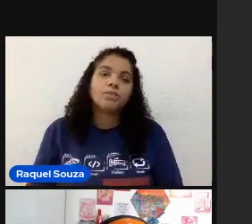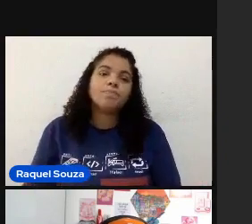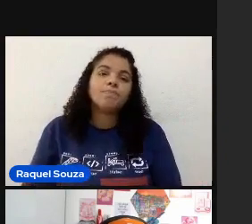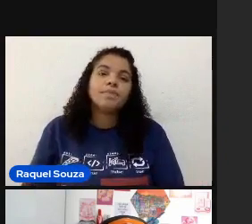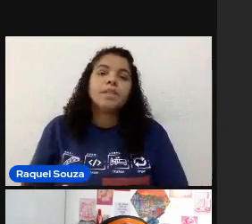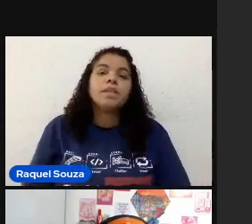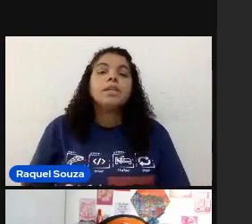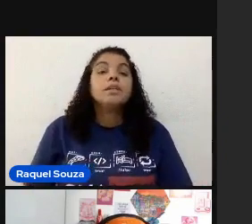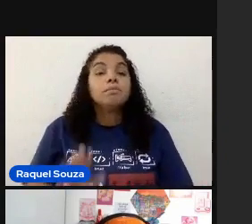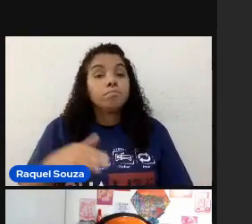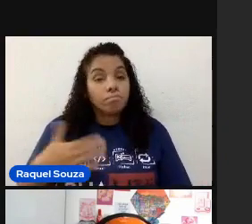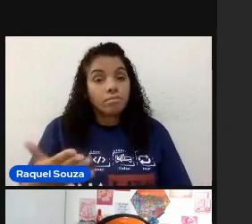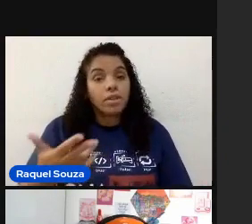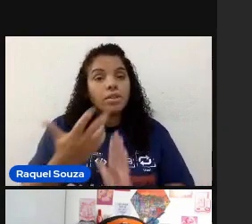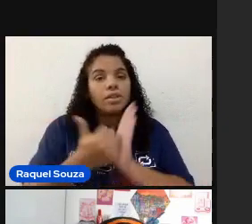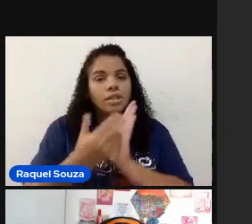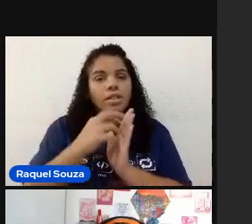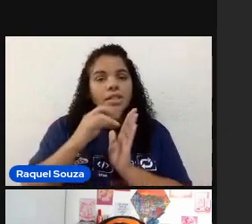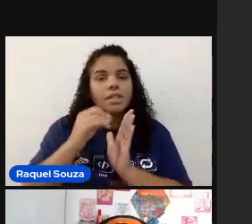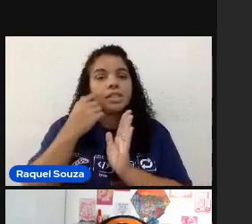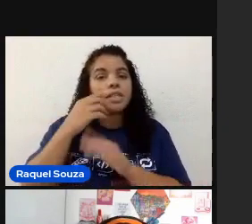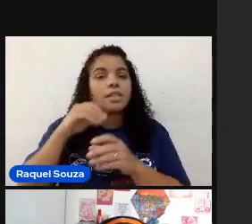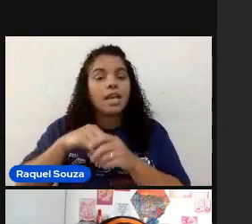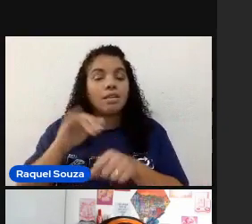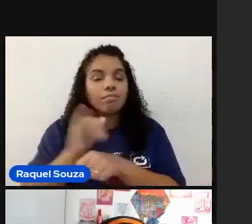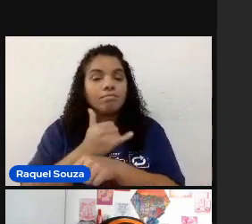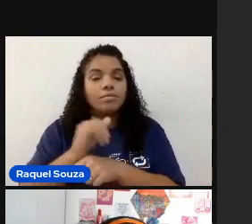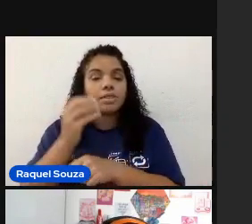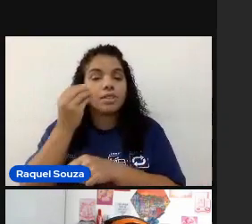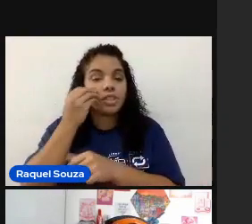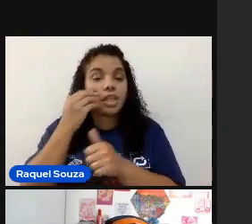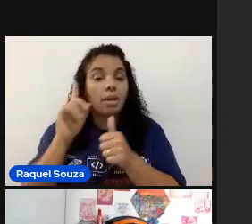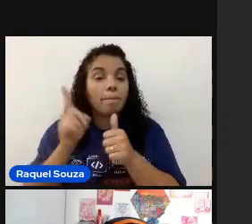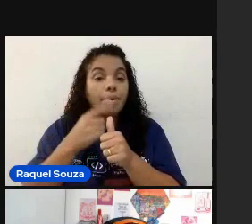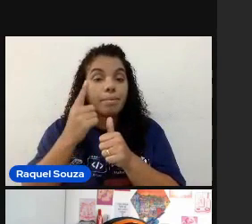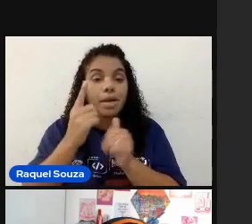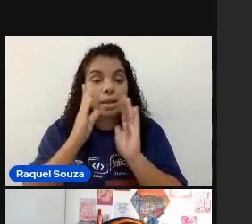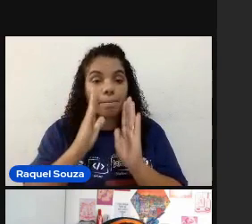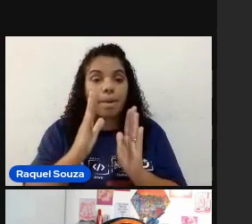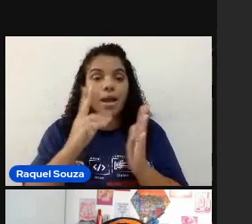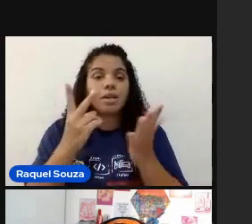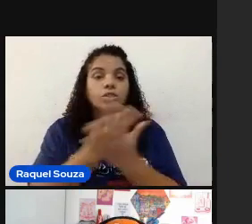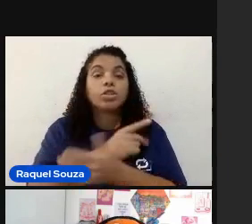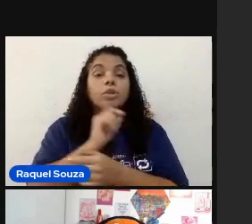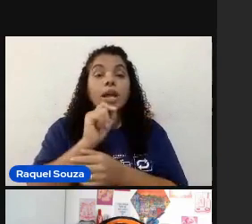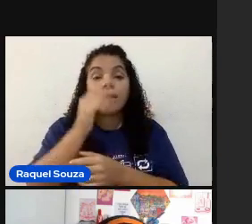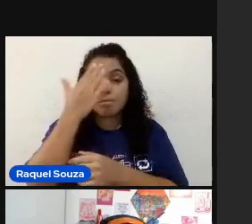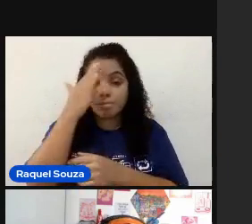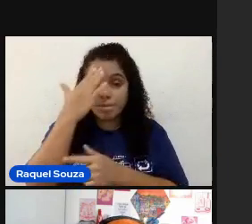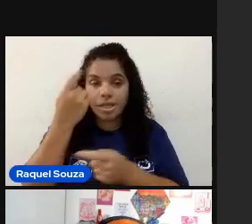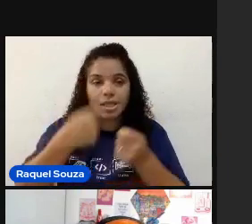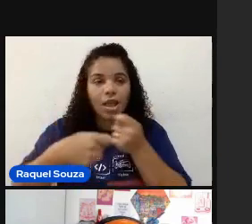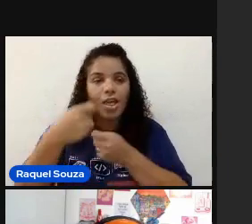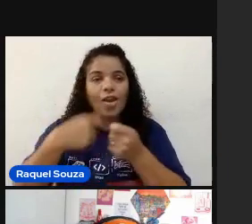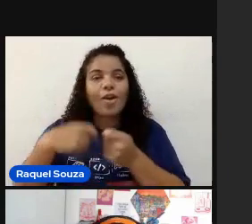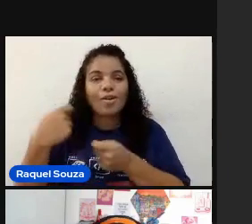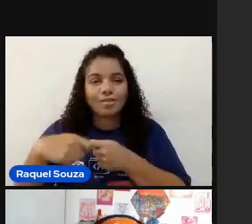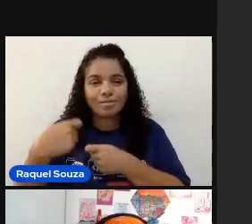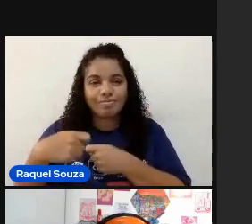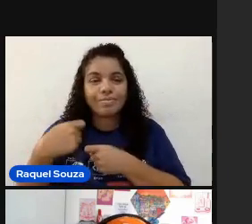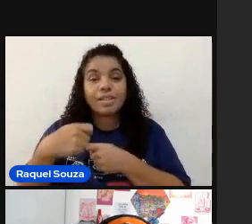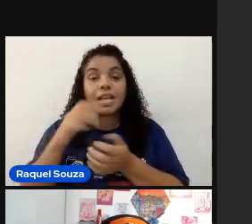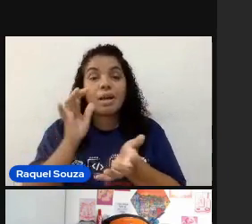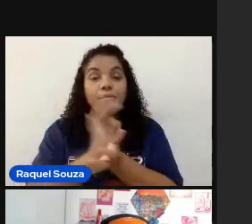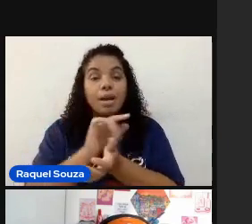Design Thinking na estratégia de teste, a primeira parte dele se dá por entender o negócio, que é a primeira etapa do